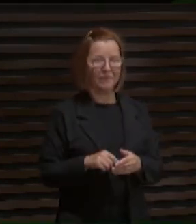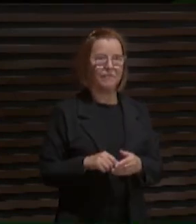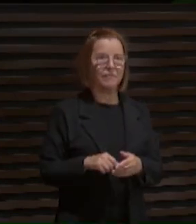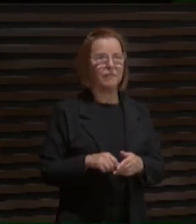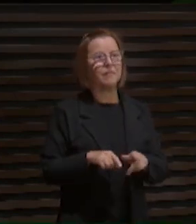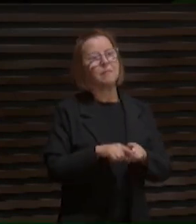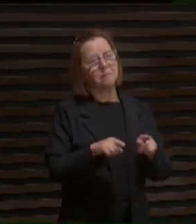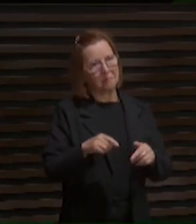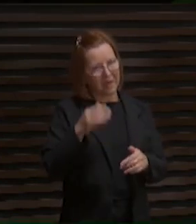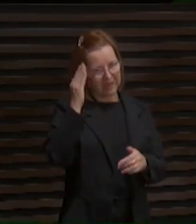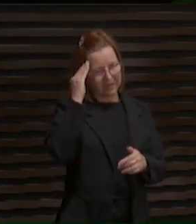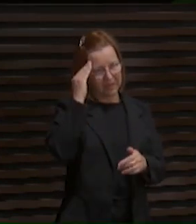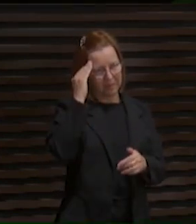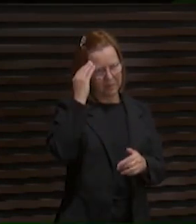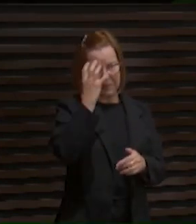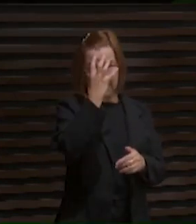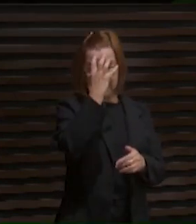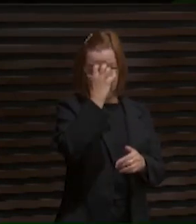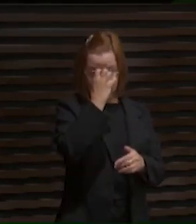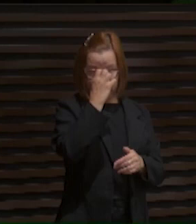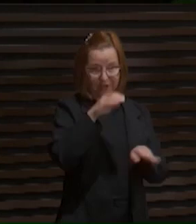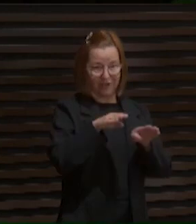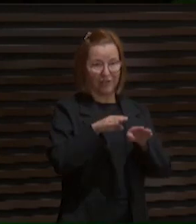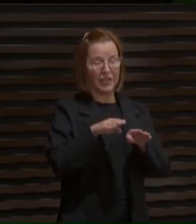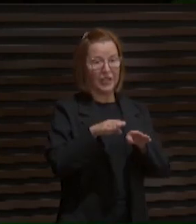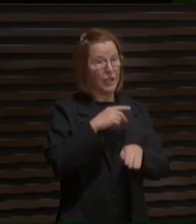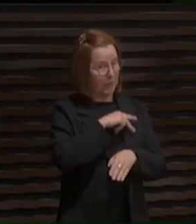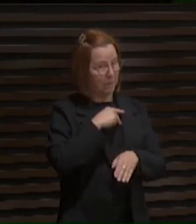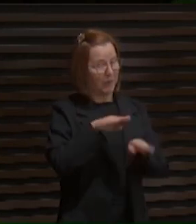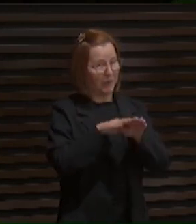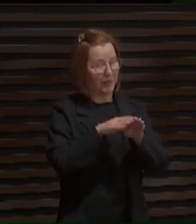com que Paulo e Jesus tratam a nossa santidade.